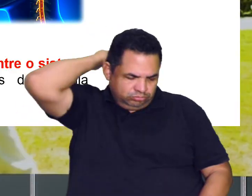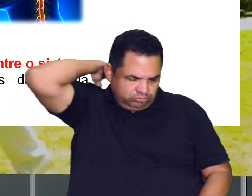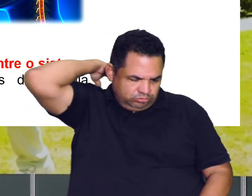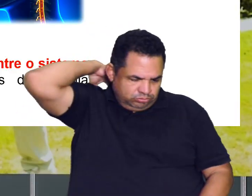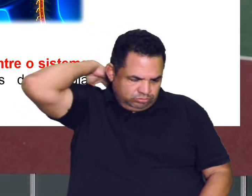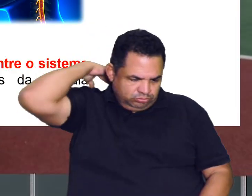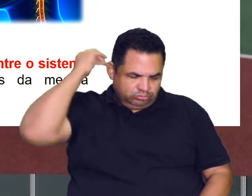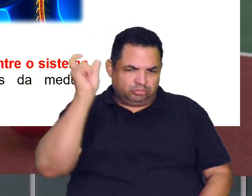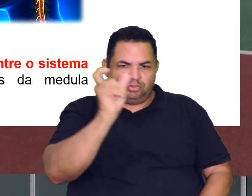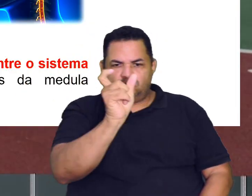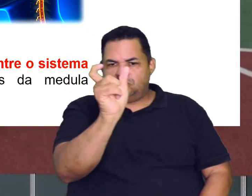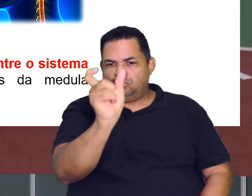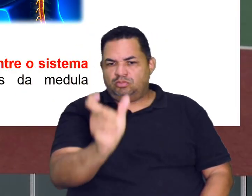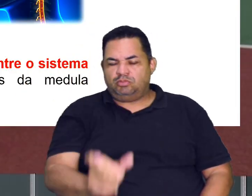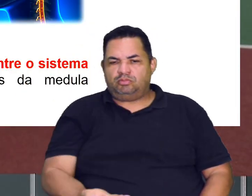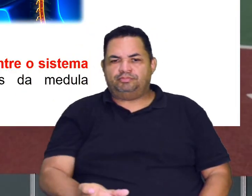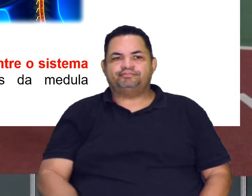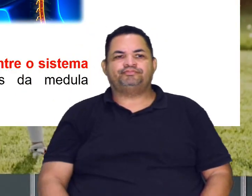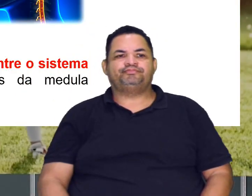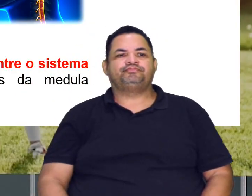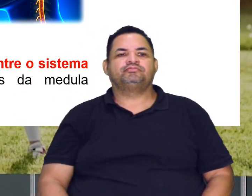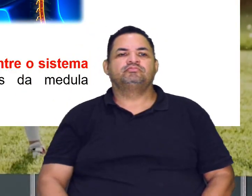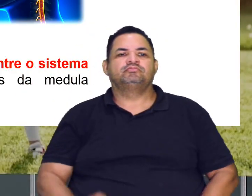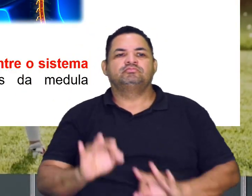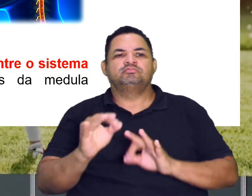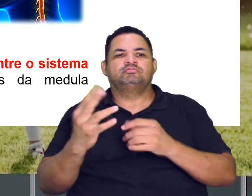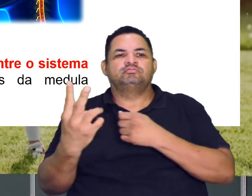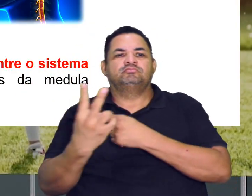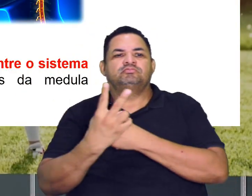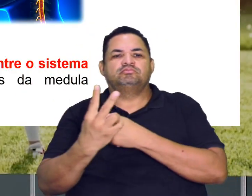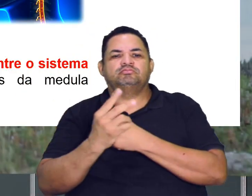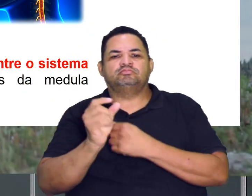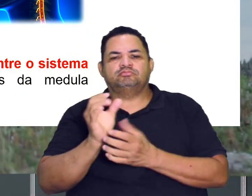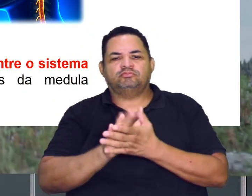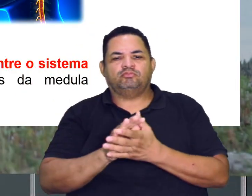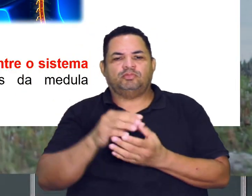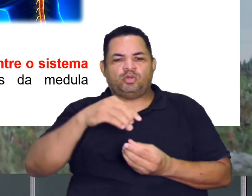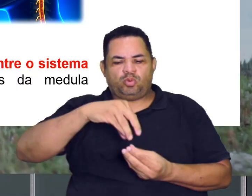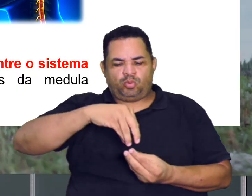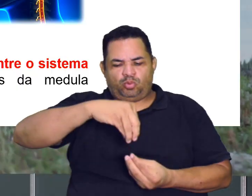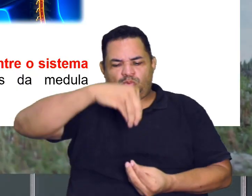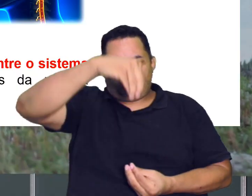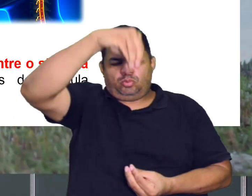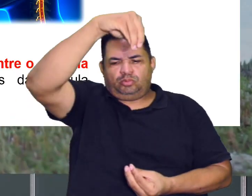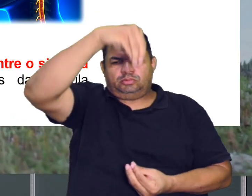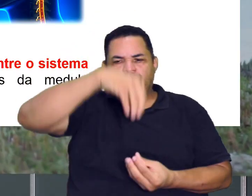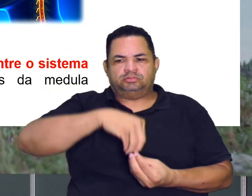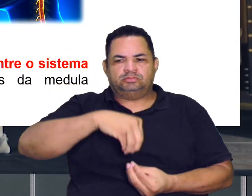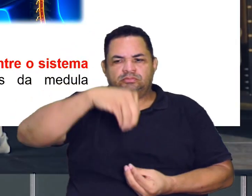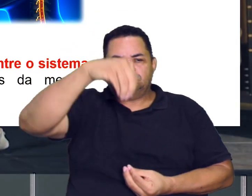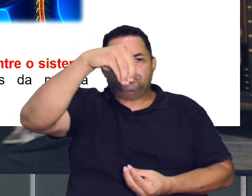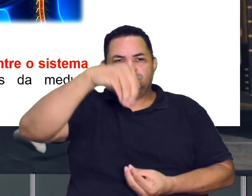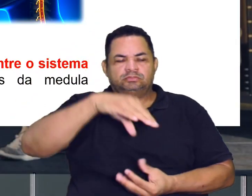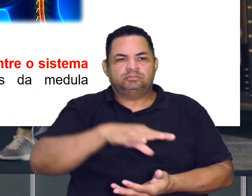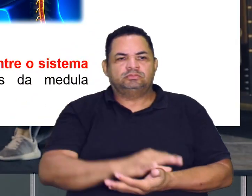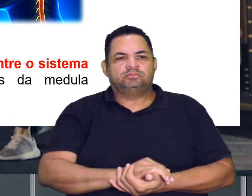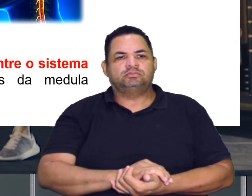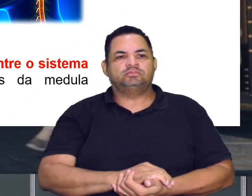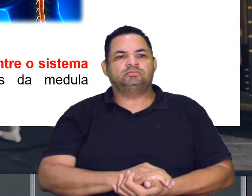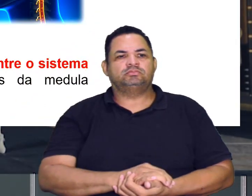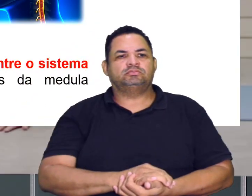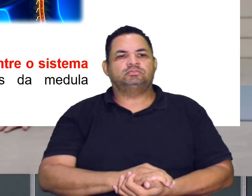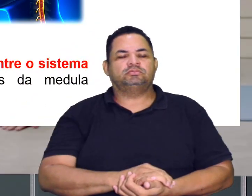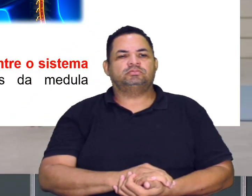dessa nossa medula espinhal, que está aí protegida dentro dessa coluna vertebral, que seria essa caixa